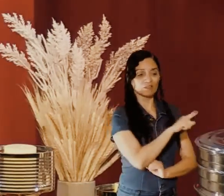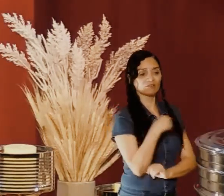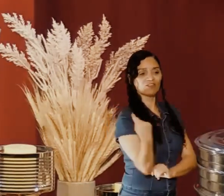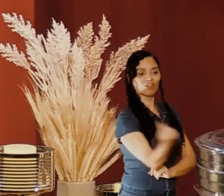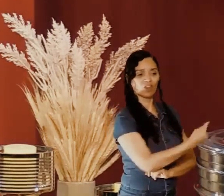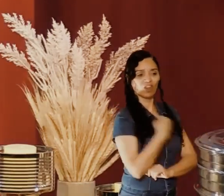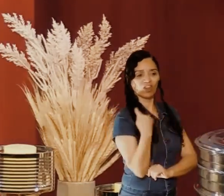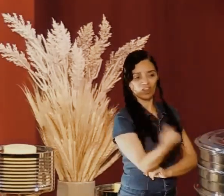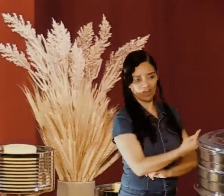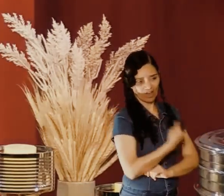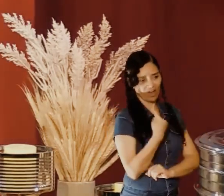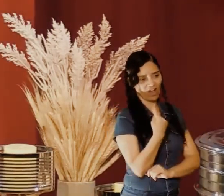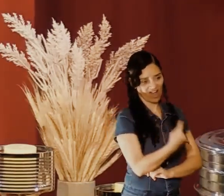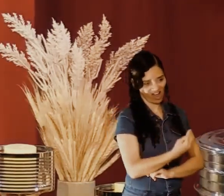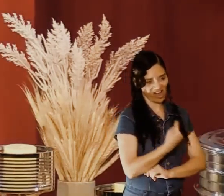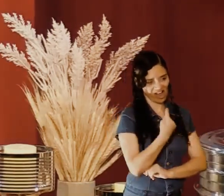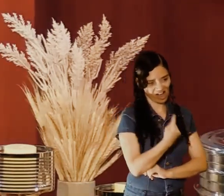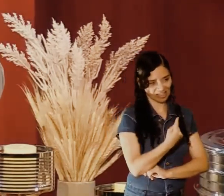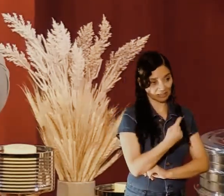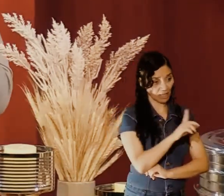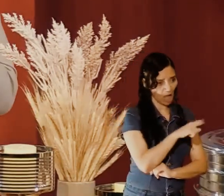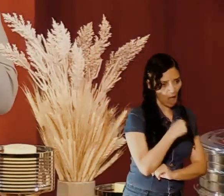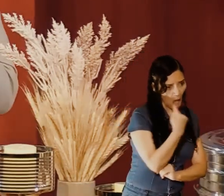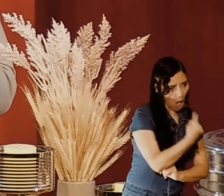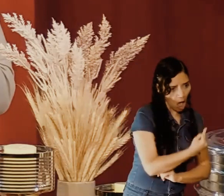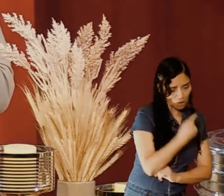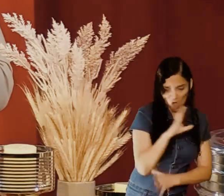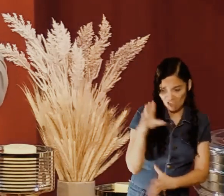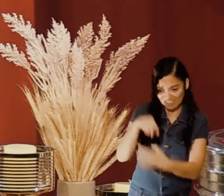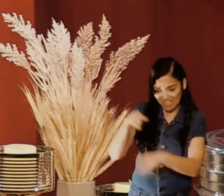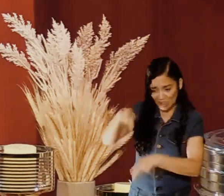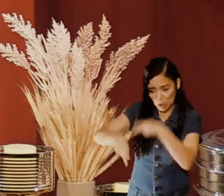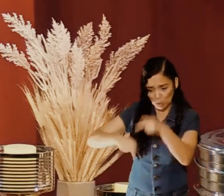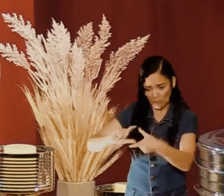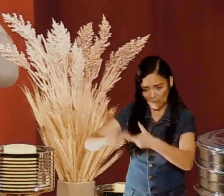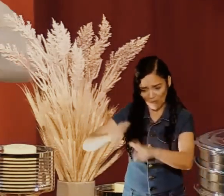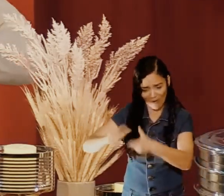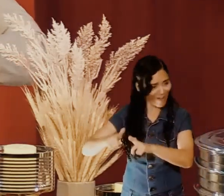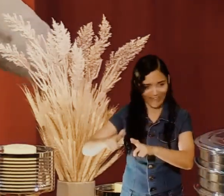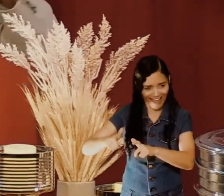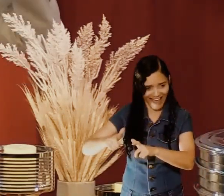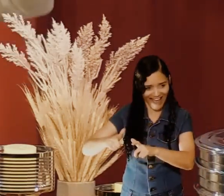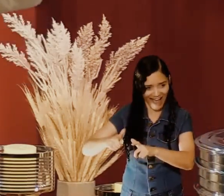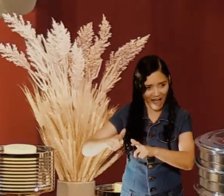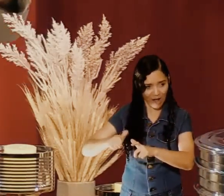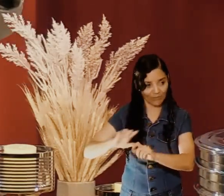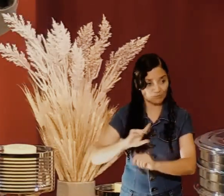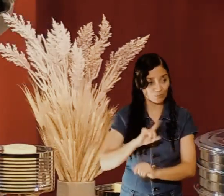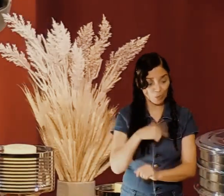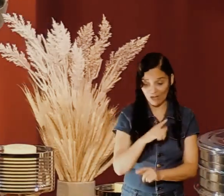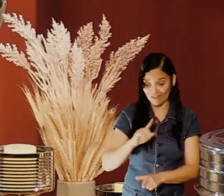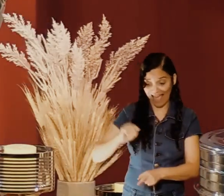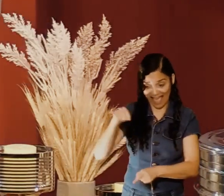os povos que não serviam a Deus, para envergonhar